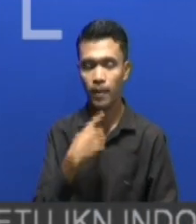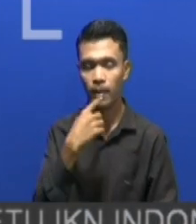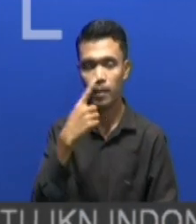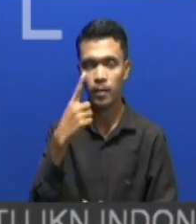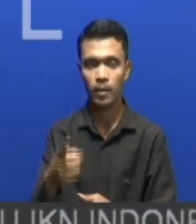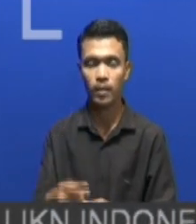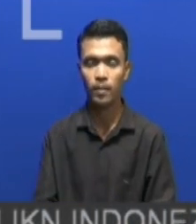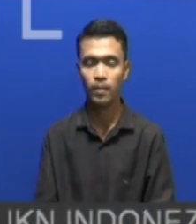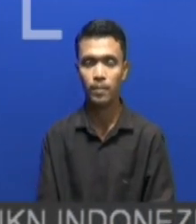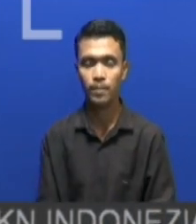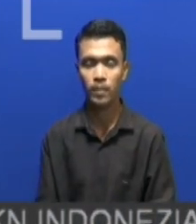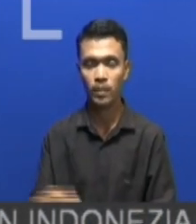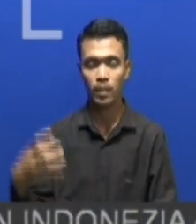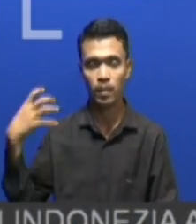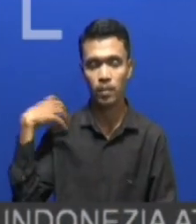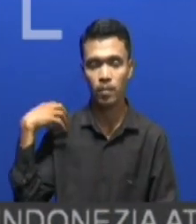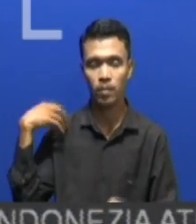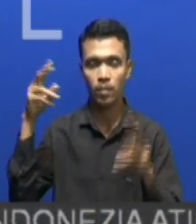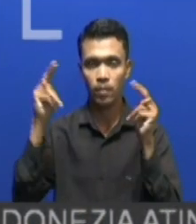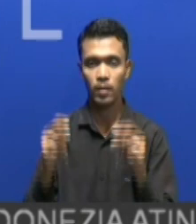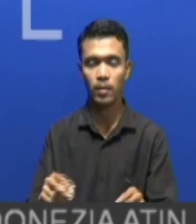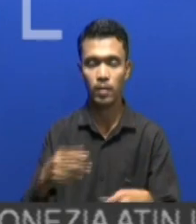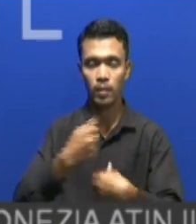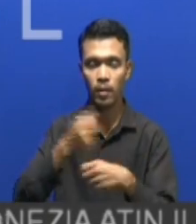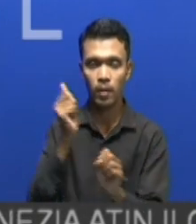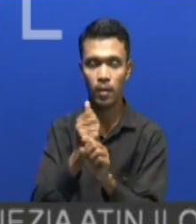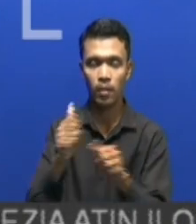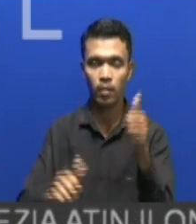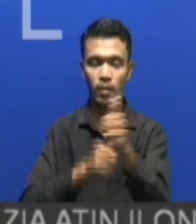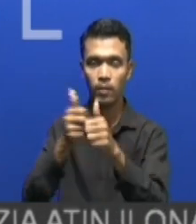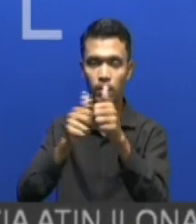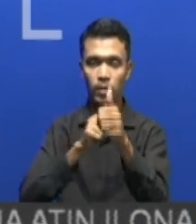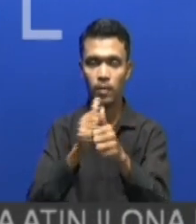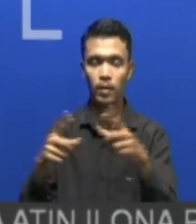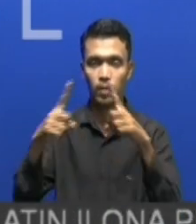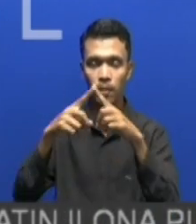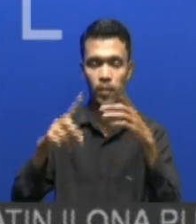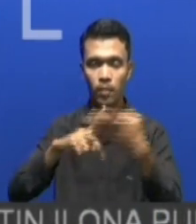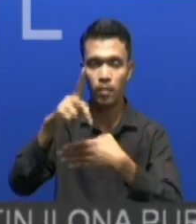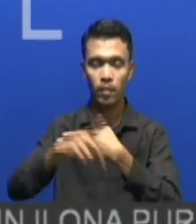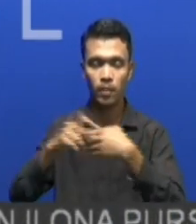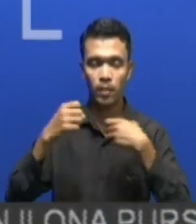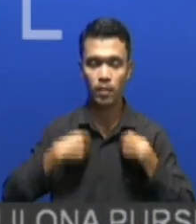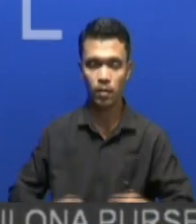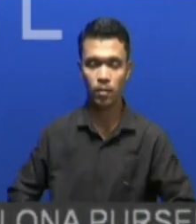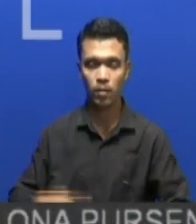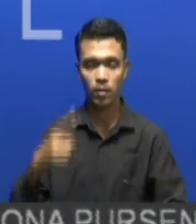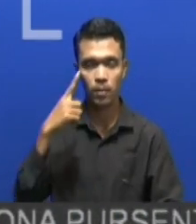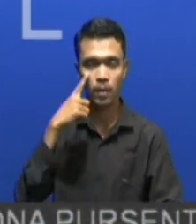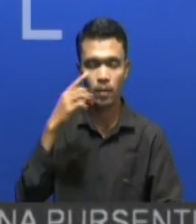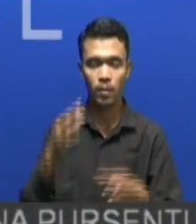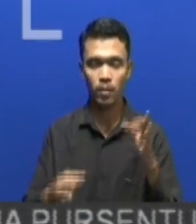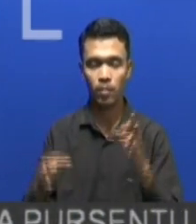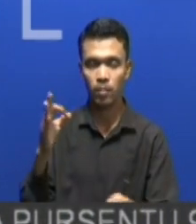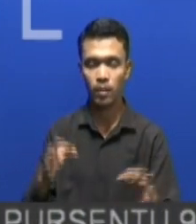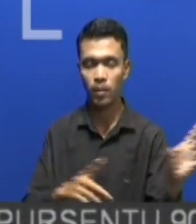Hateteng, instituição relevante precisa halo advocacia ba programa Saudi Matam. Atu nunebele implementa